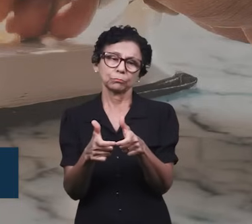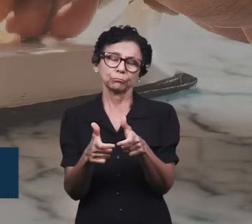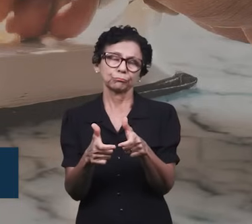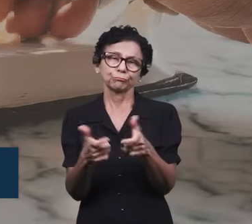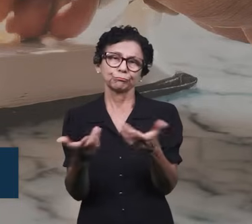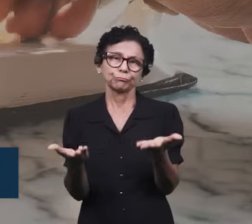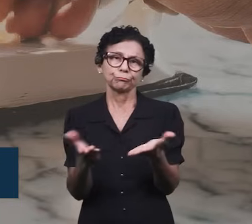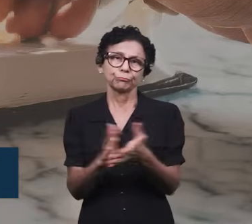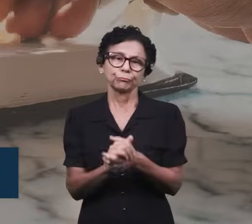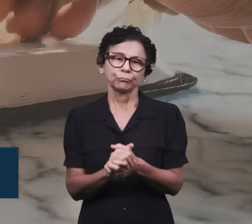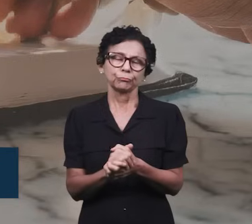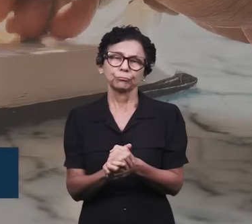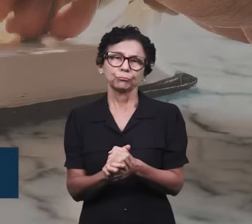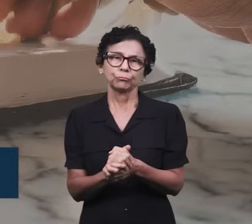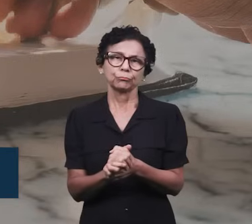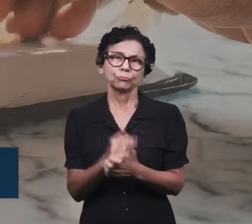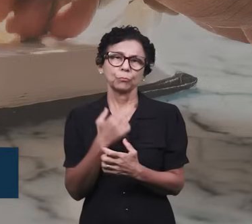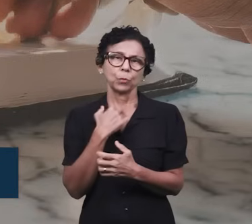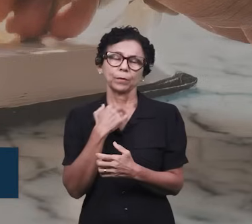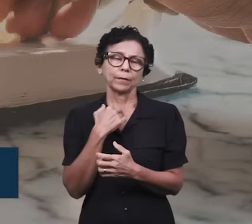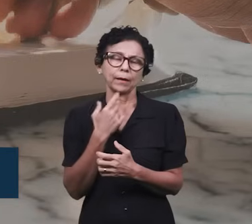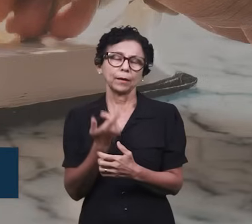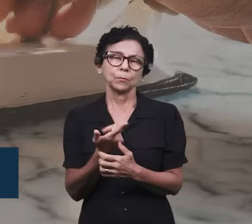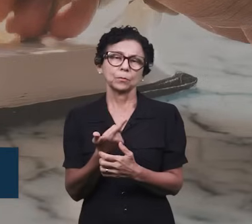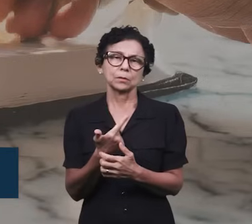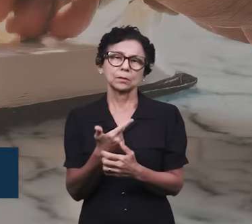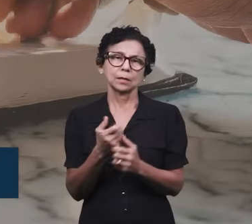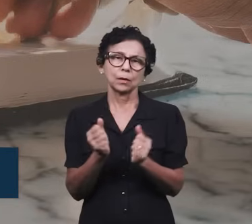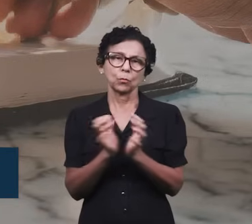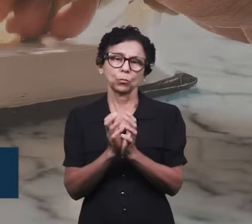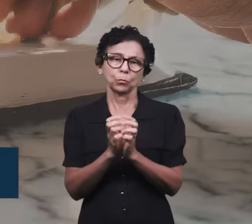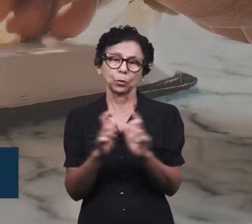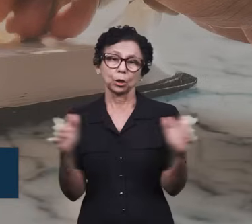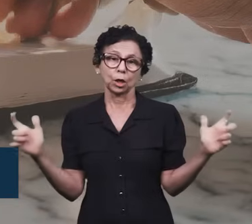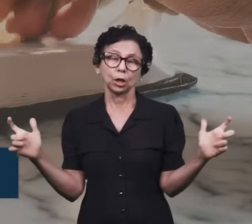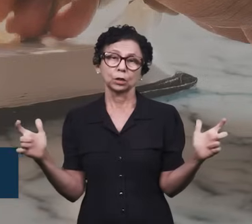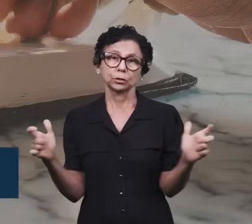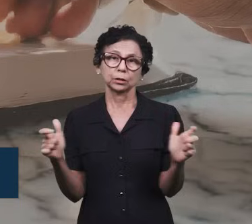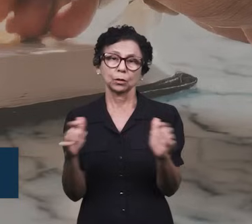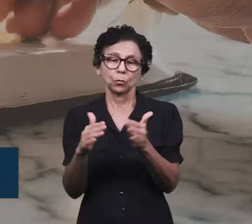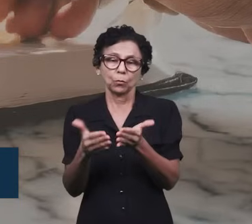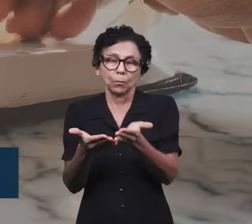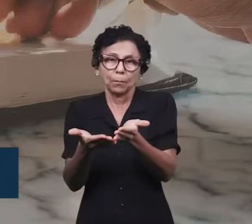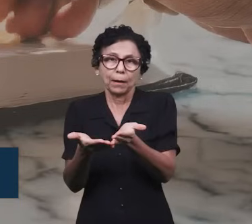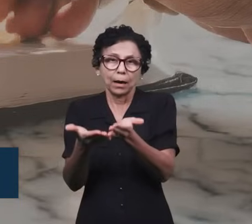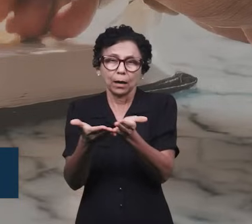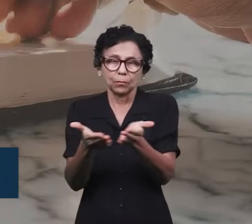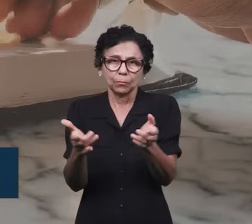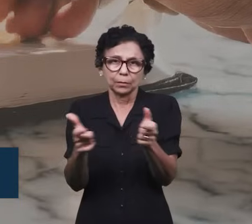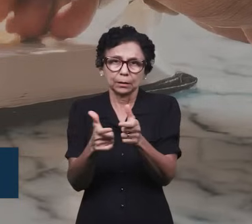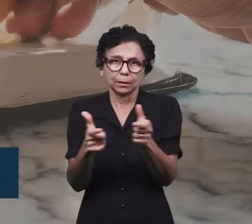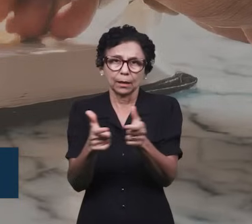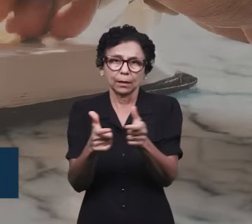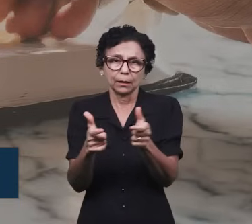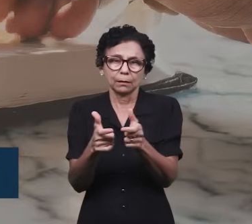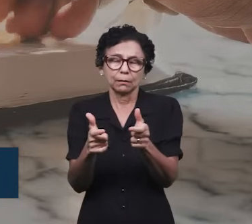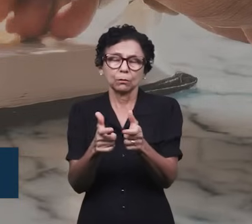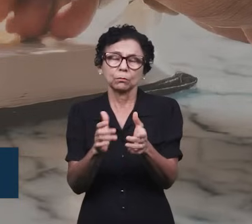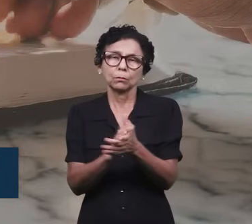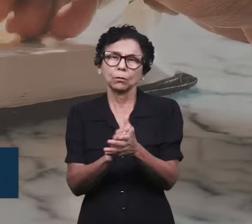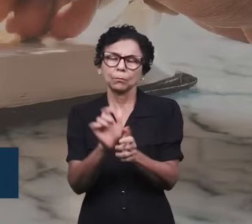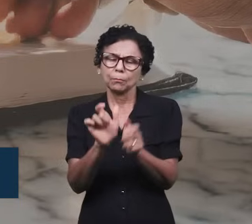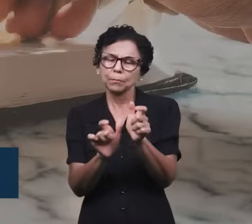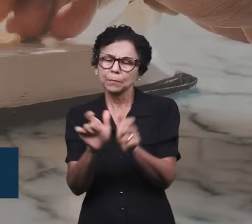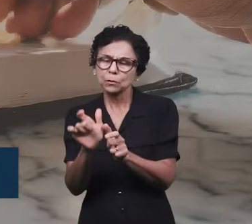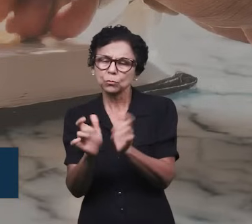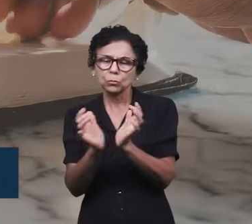levarmos muitas pessoas, né? O barco é pequeno, então nós precisamos concentrar em pequenas pessoas, num